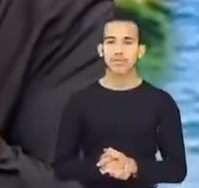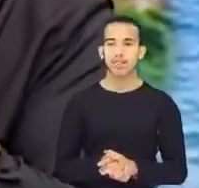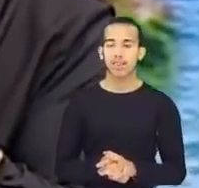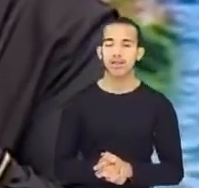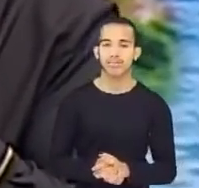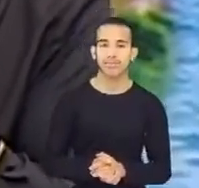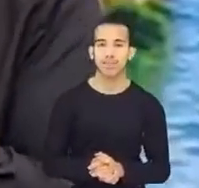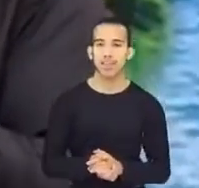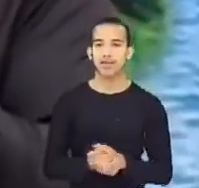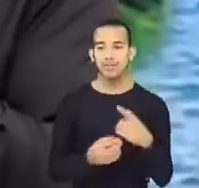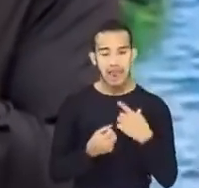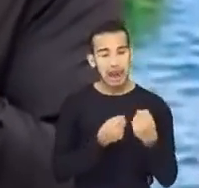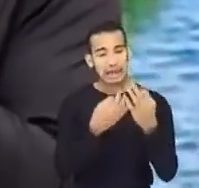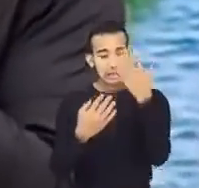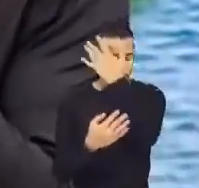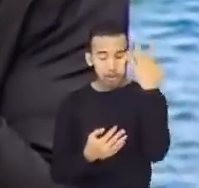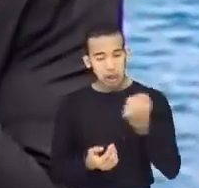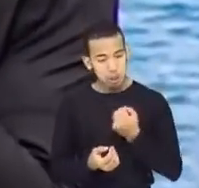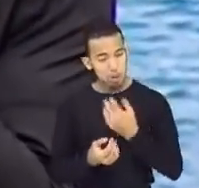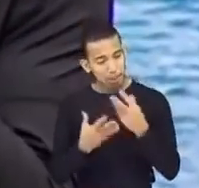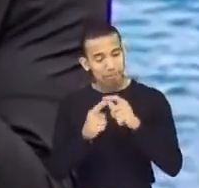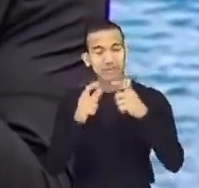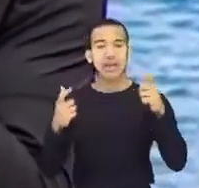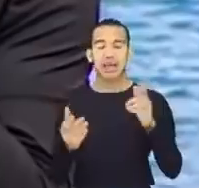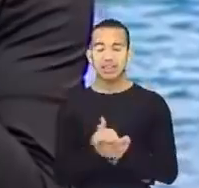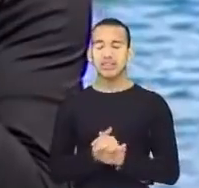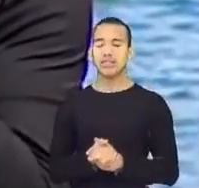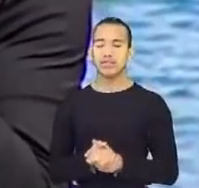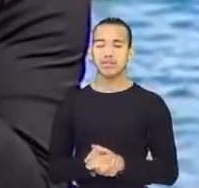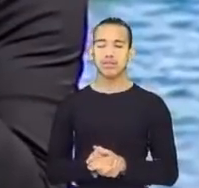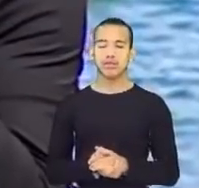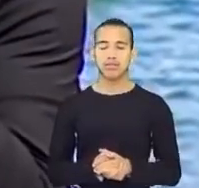disso? E aí vem dizer um monte de besteira.